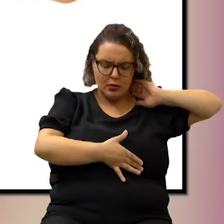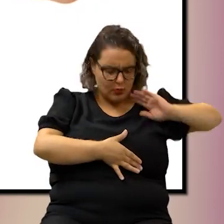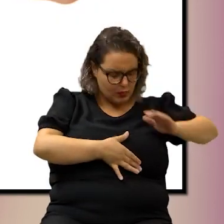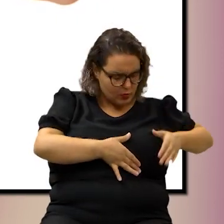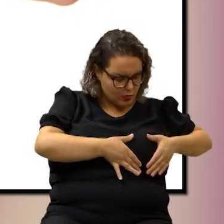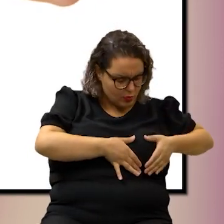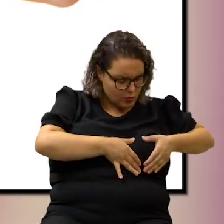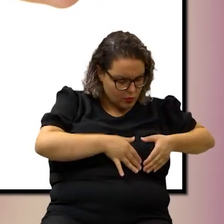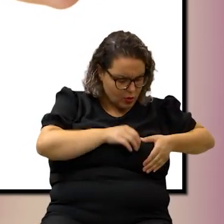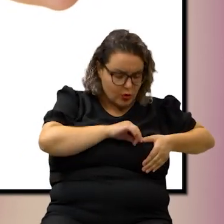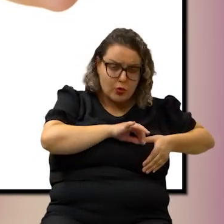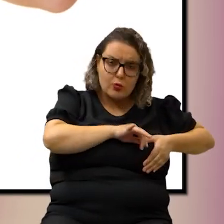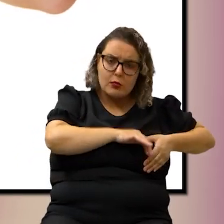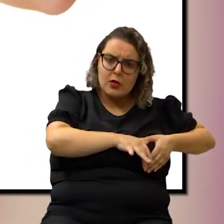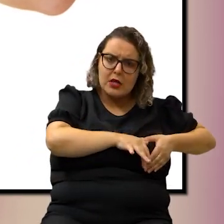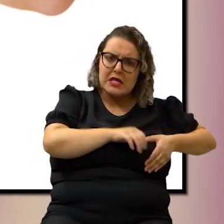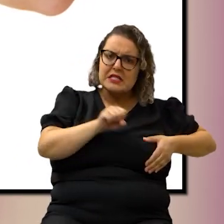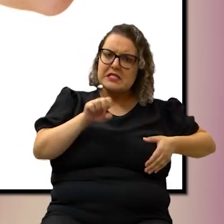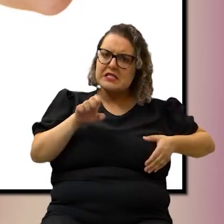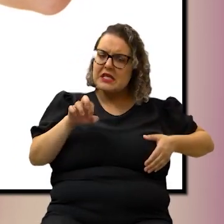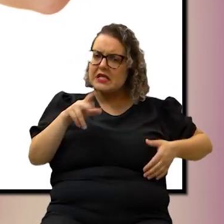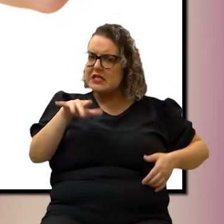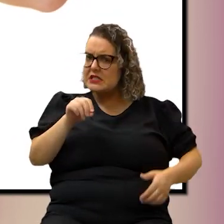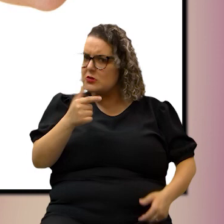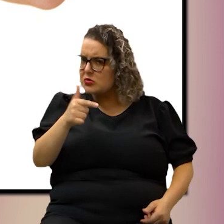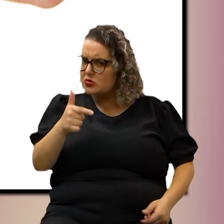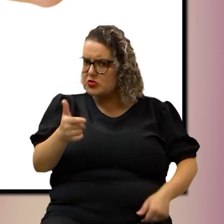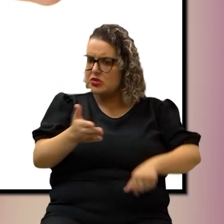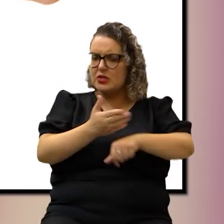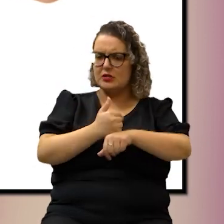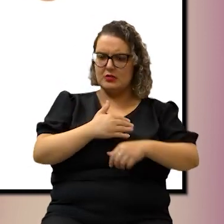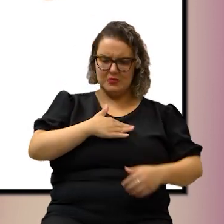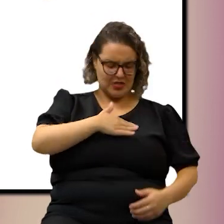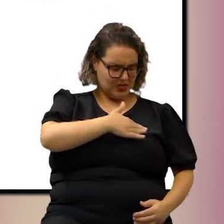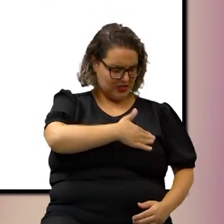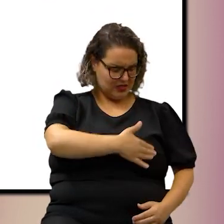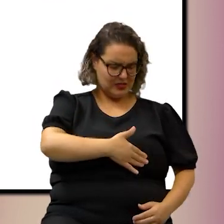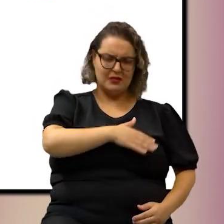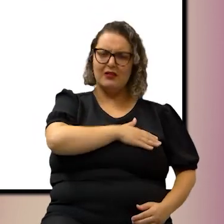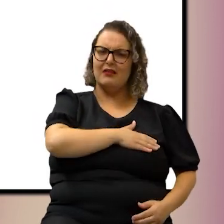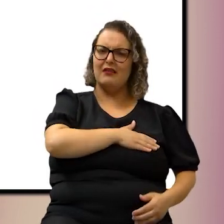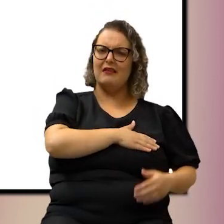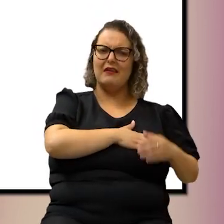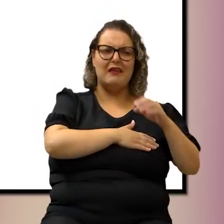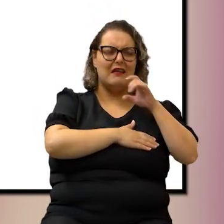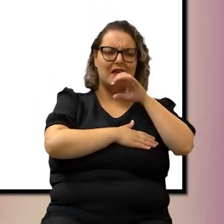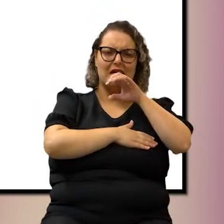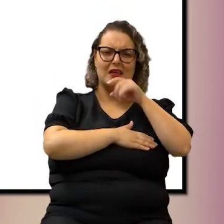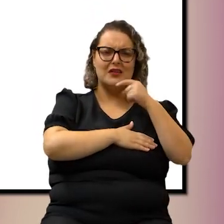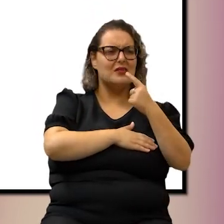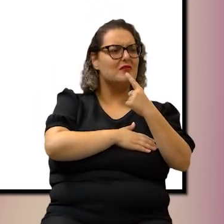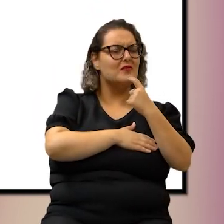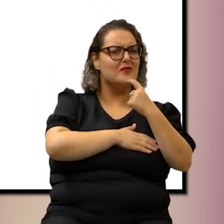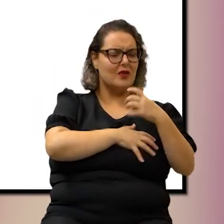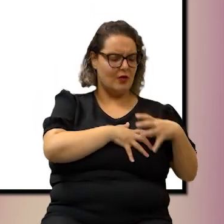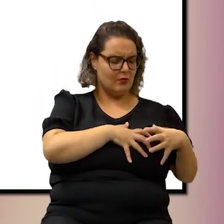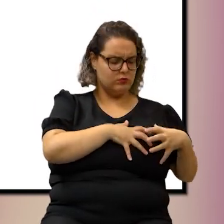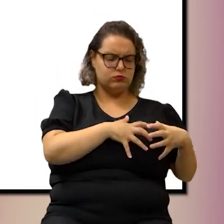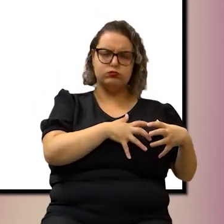alguma secreção pelo mamilo que não tinha antes, percebeu a pele da mama quente,